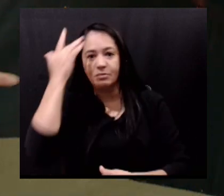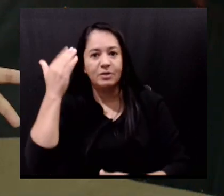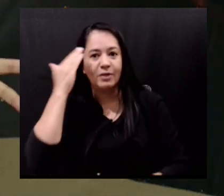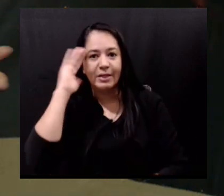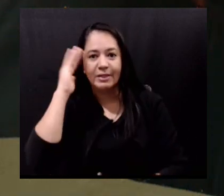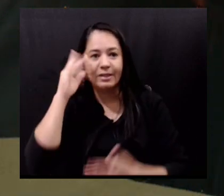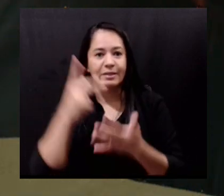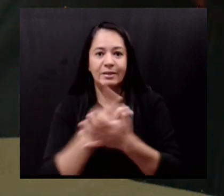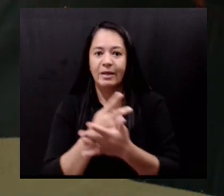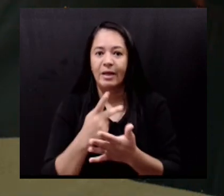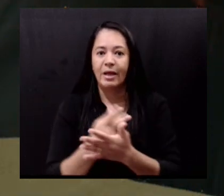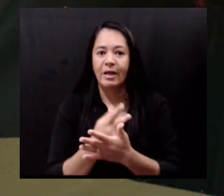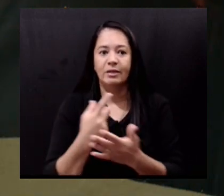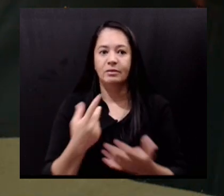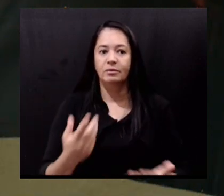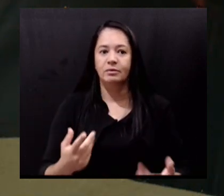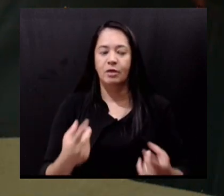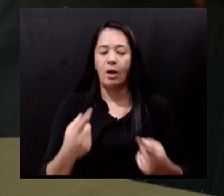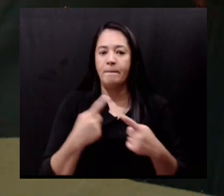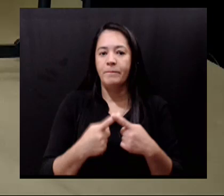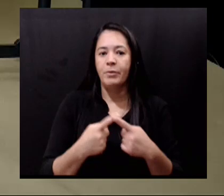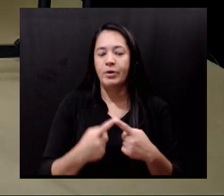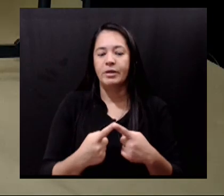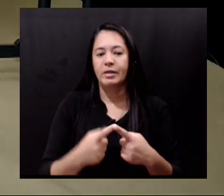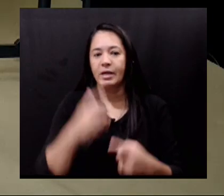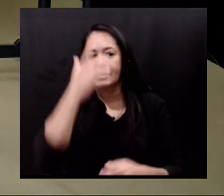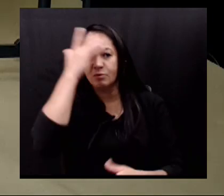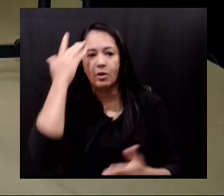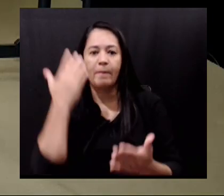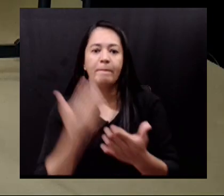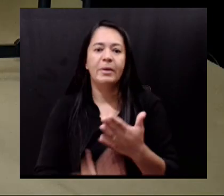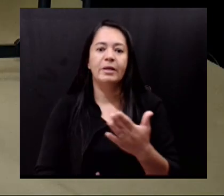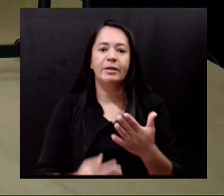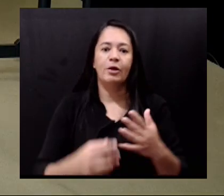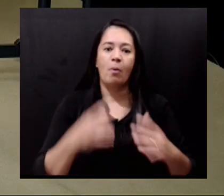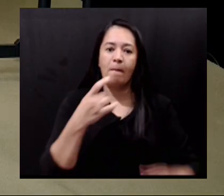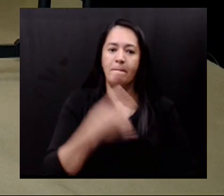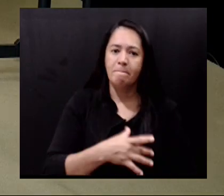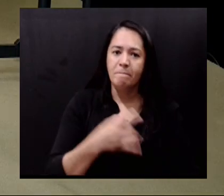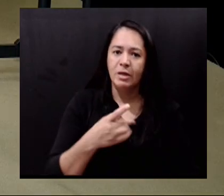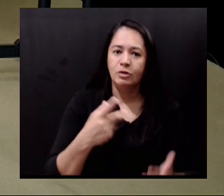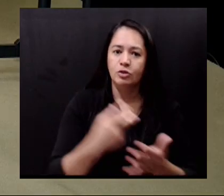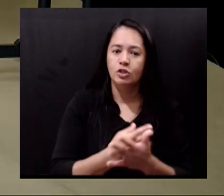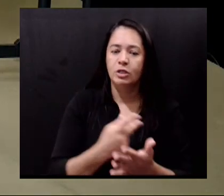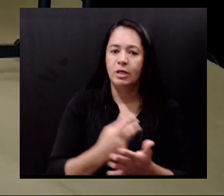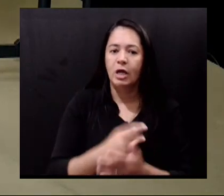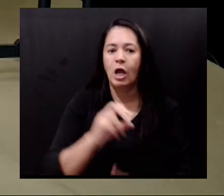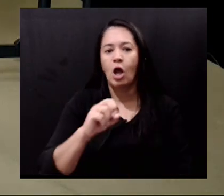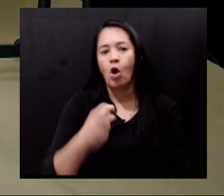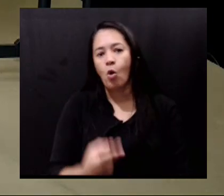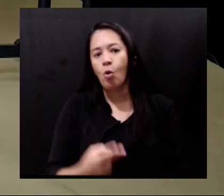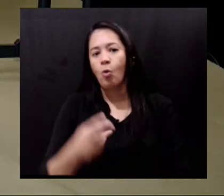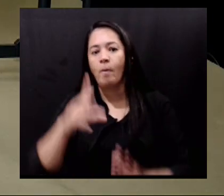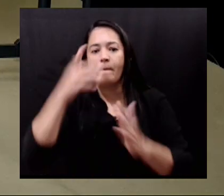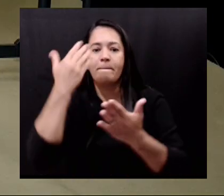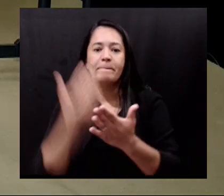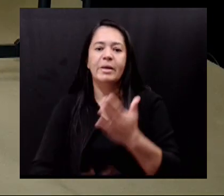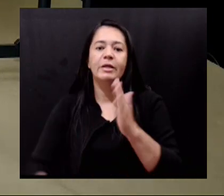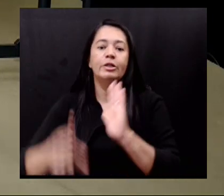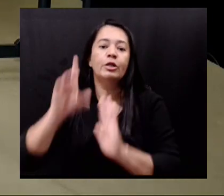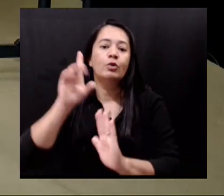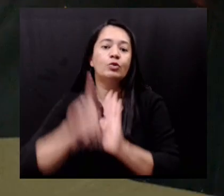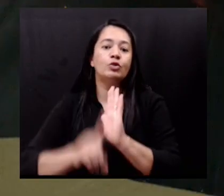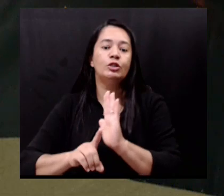errar ou de pensar diferente. É o que eu acabei de falar aqui, né? Poxa vida, você não pode pensar diferente? Você não pode